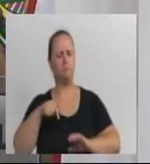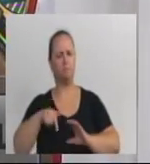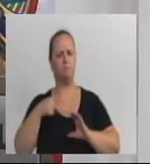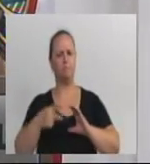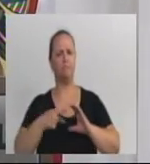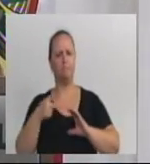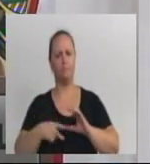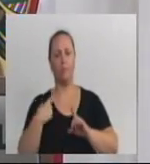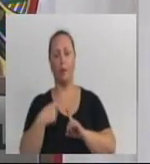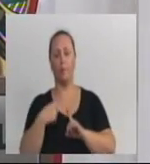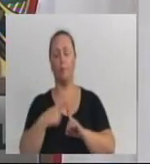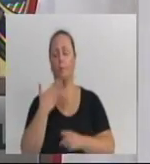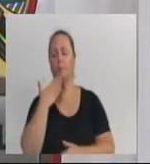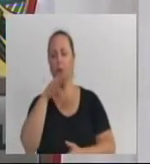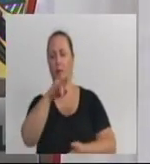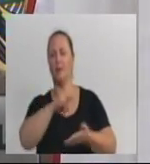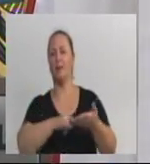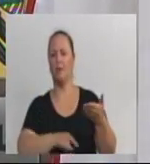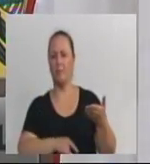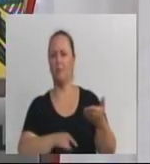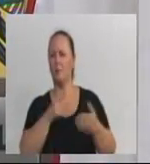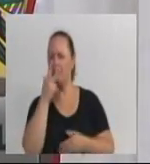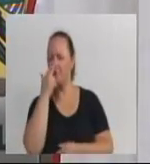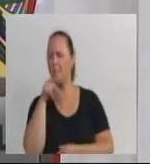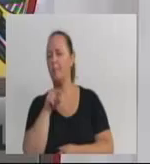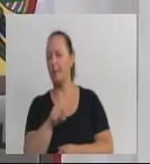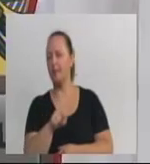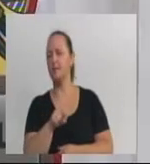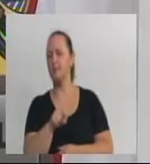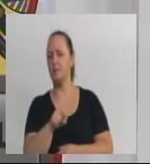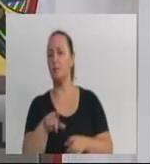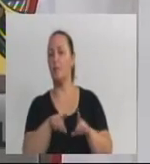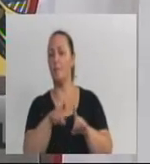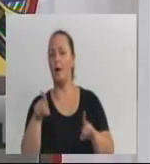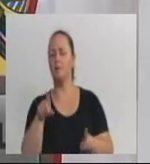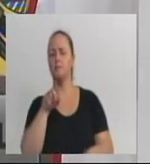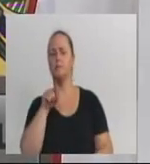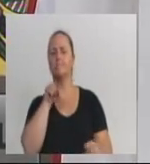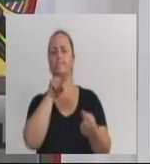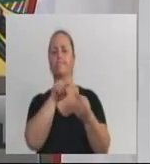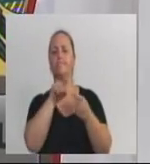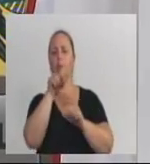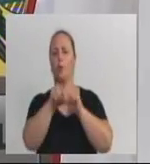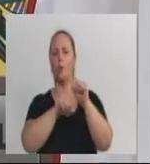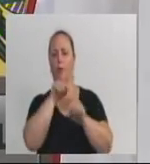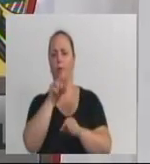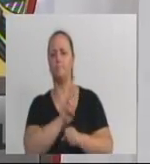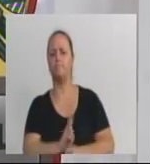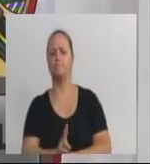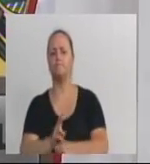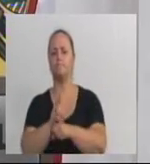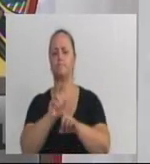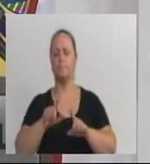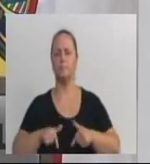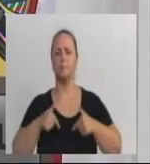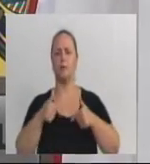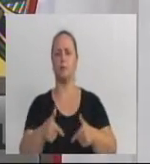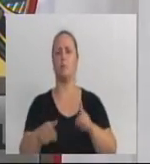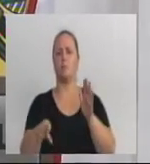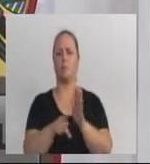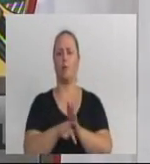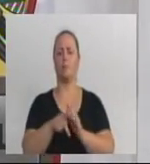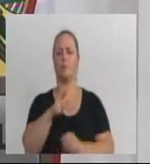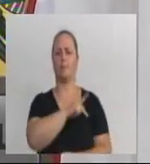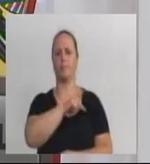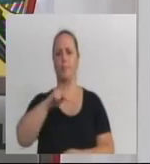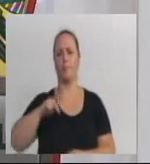por ter requerimentos semelhantes a esse, mas requerimentos com o intuito de fiscalizar ações da administração pública, de fiscalizar